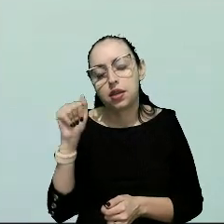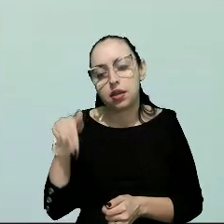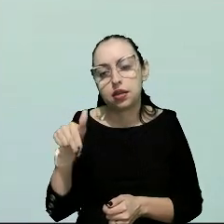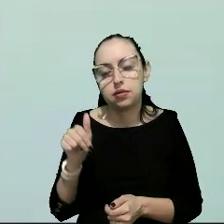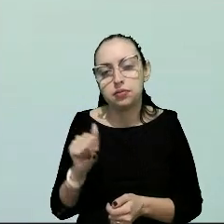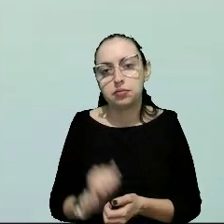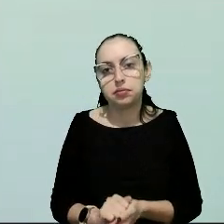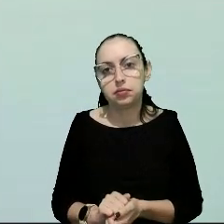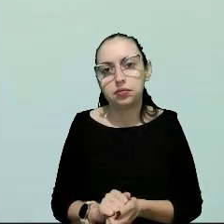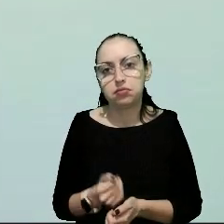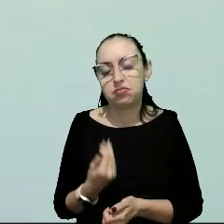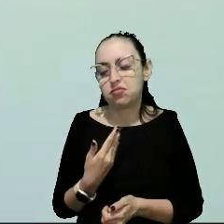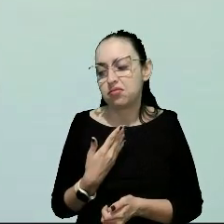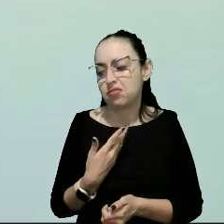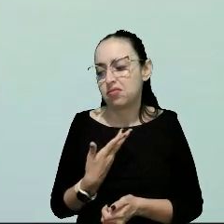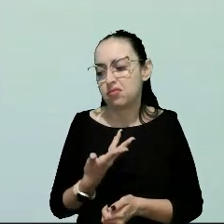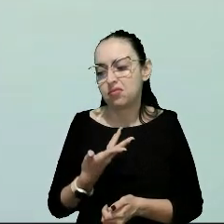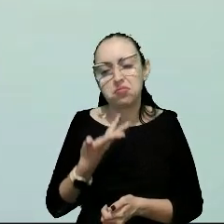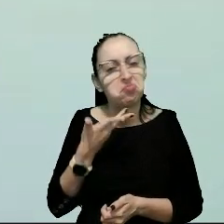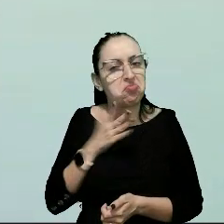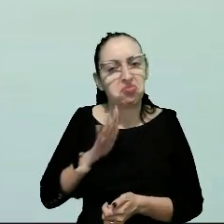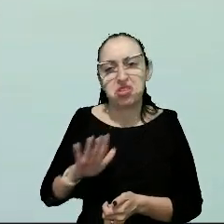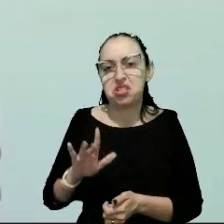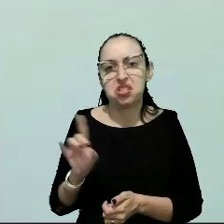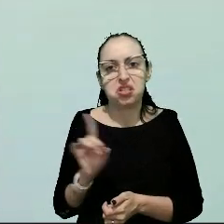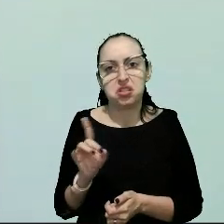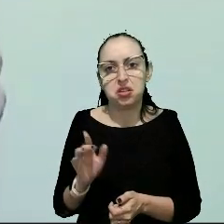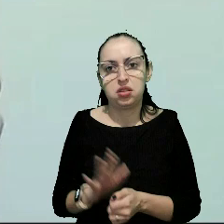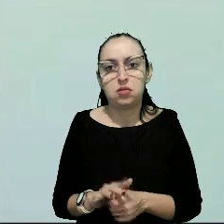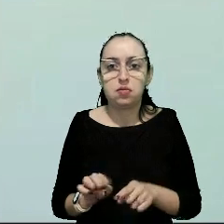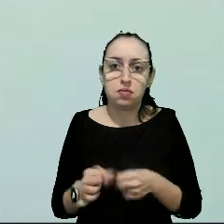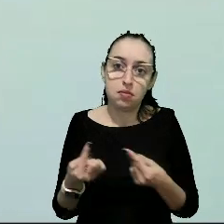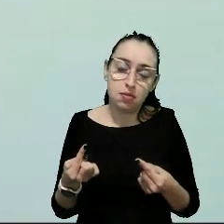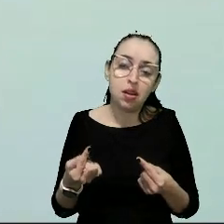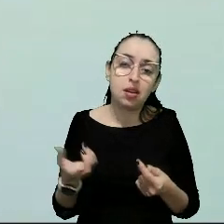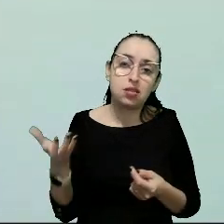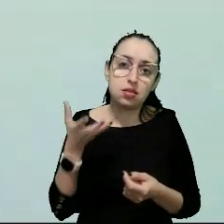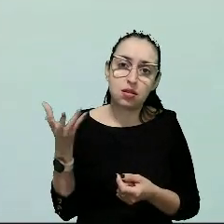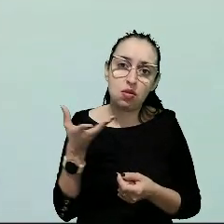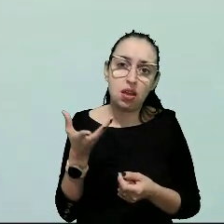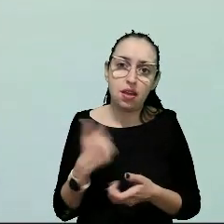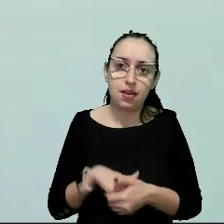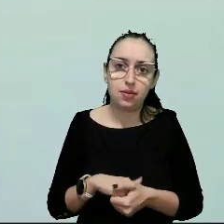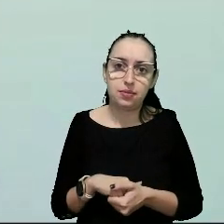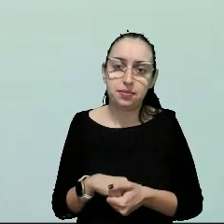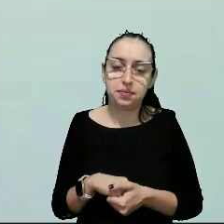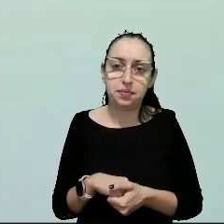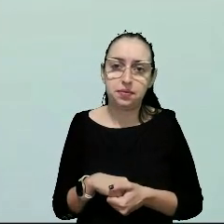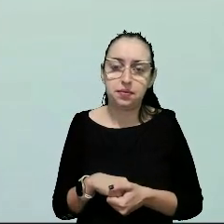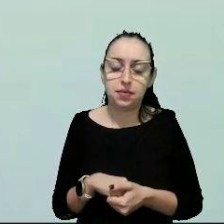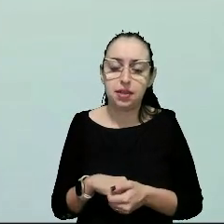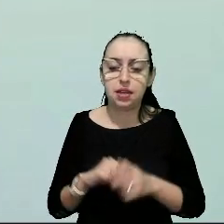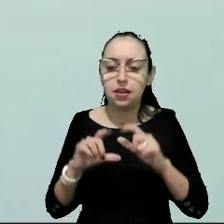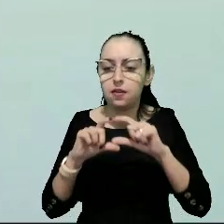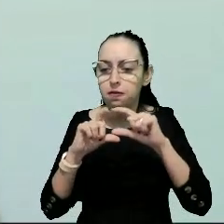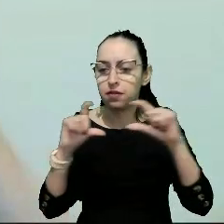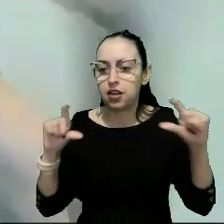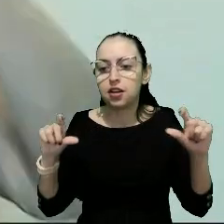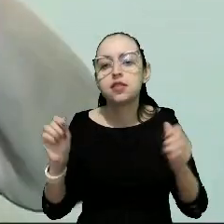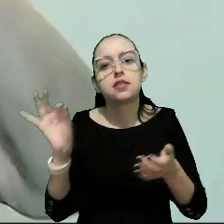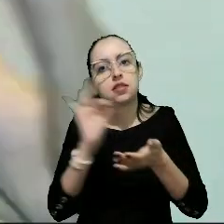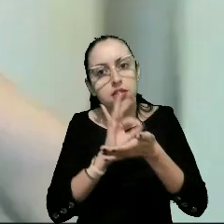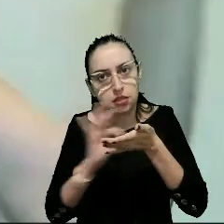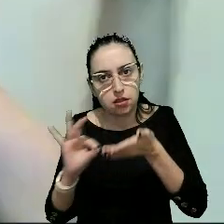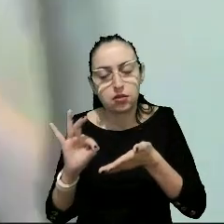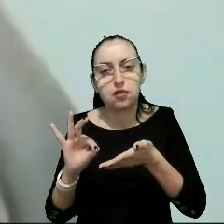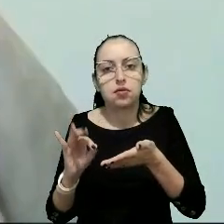Miriam, eu não preciso mais, mas eu quero. Essa frase eu